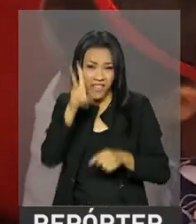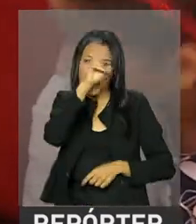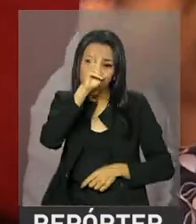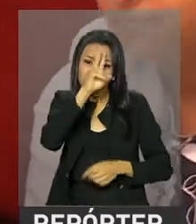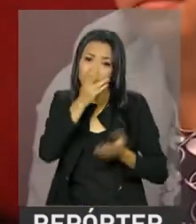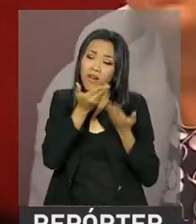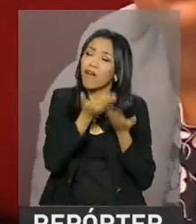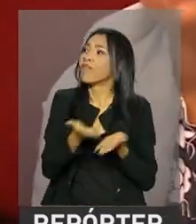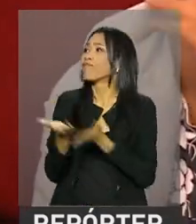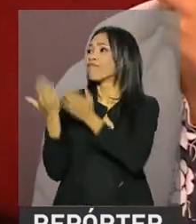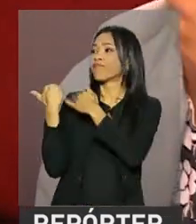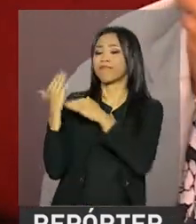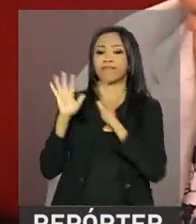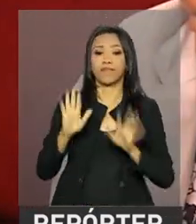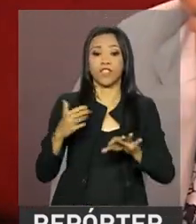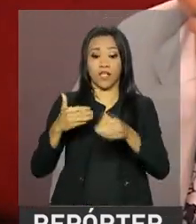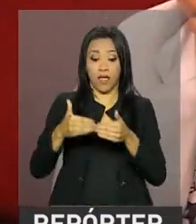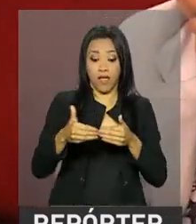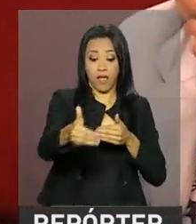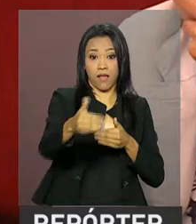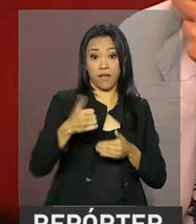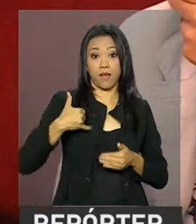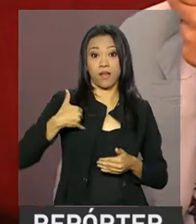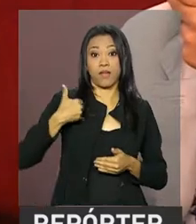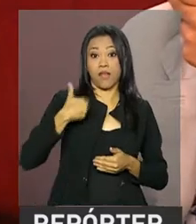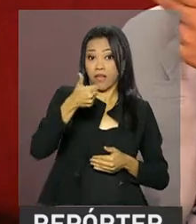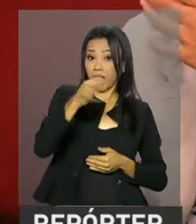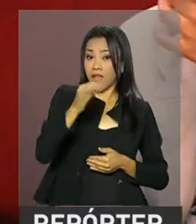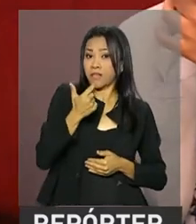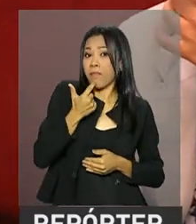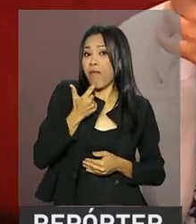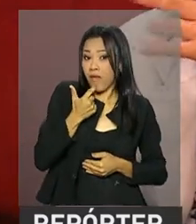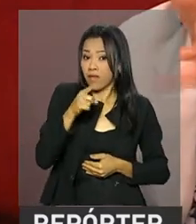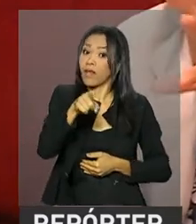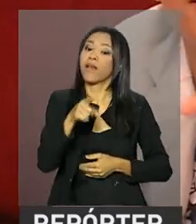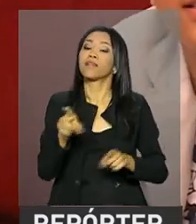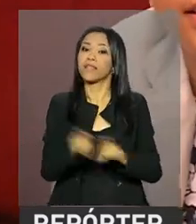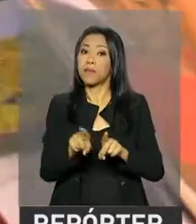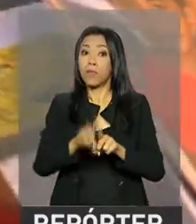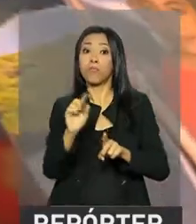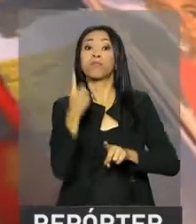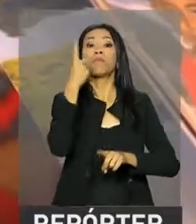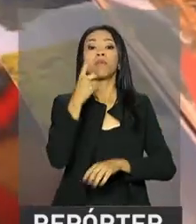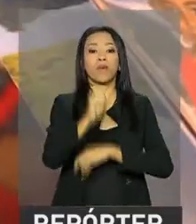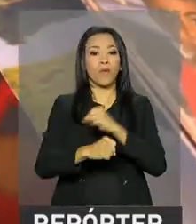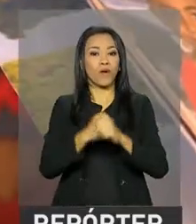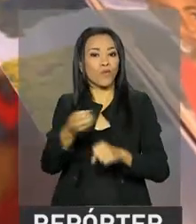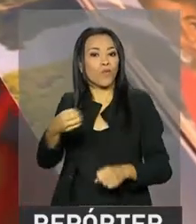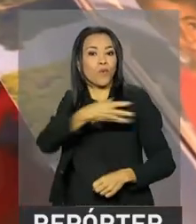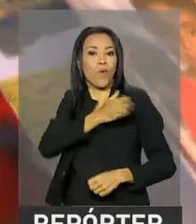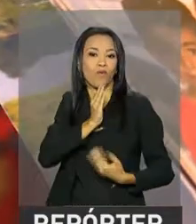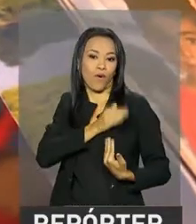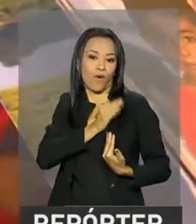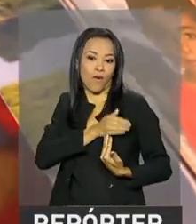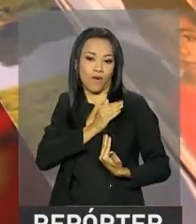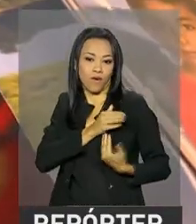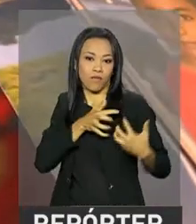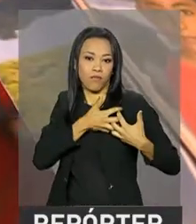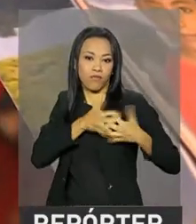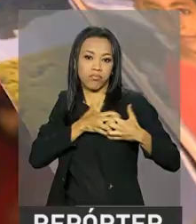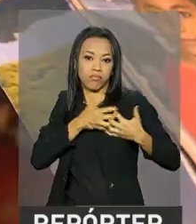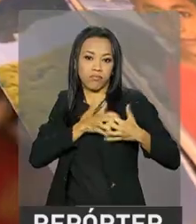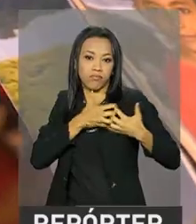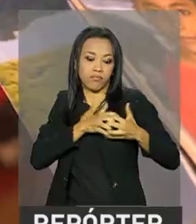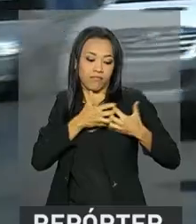às vésperas de completar 10 anos de idade ana júlia também comemora o primeiro ano com um novo coração o órgão que